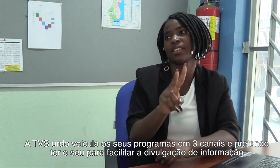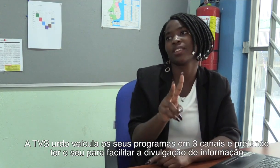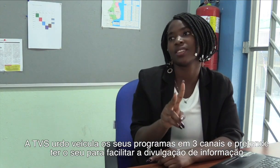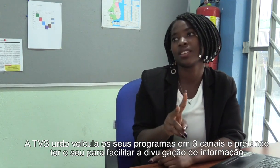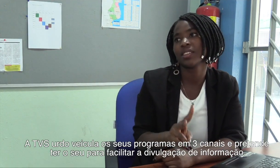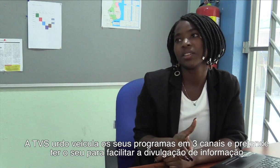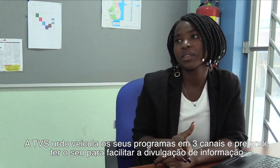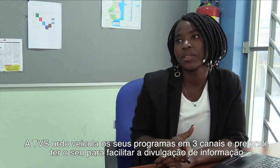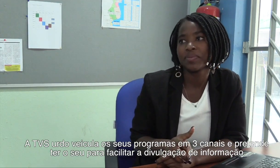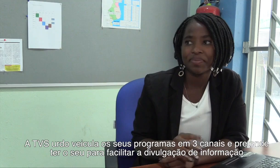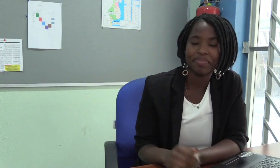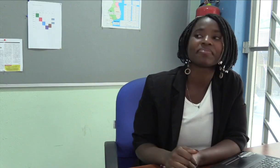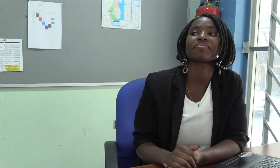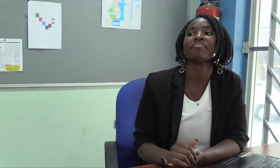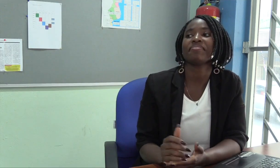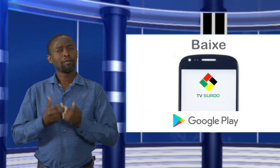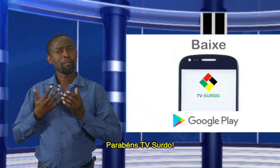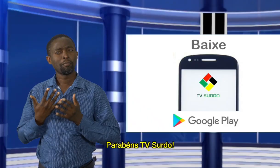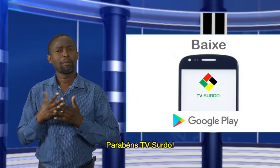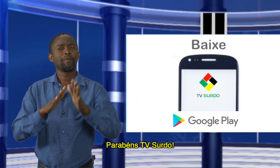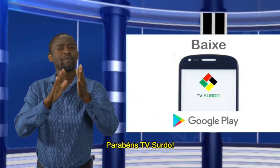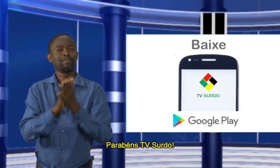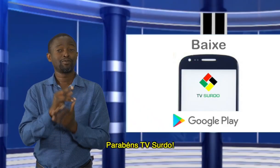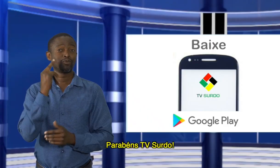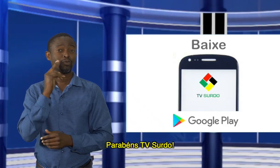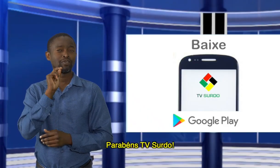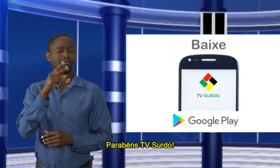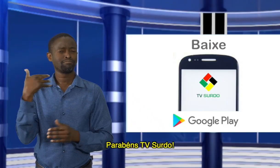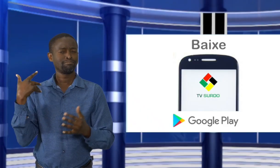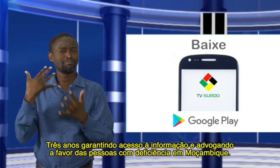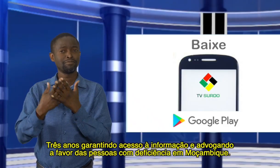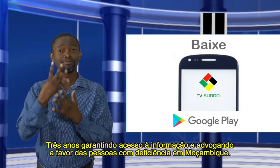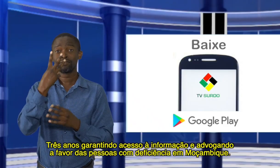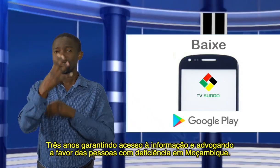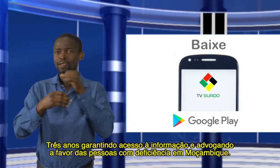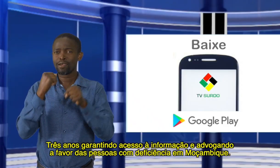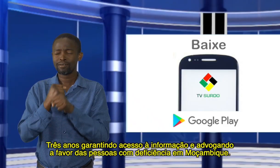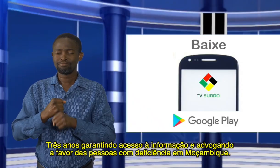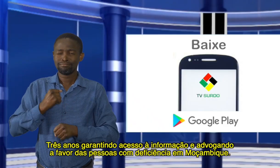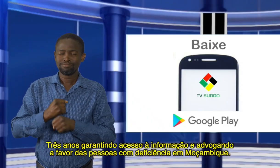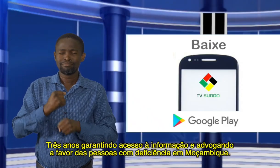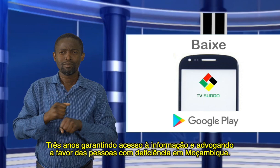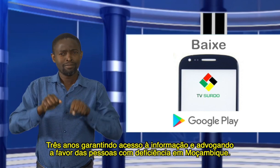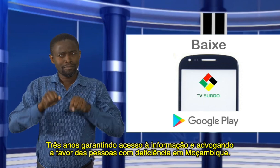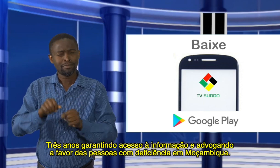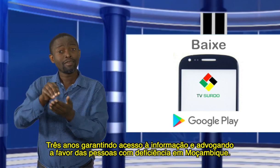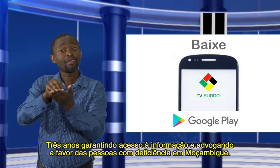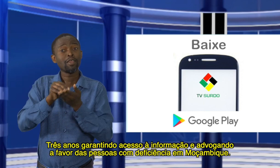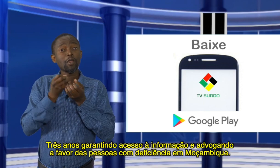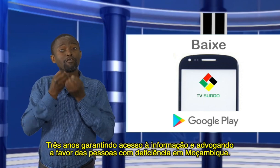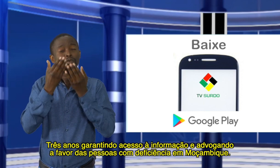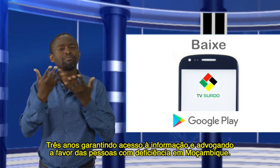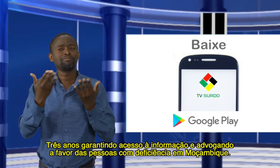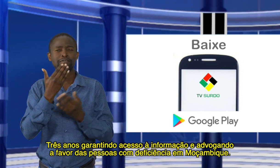ser um pouco fácil difundir a sua informação. Parabéns, TV surdo! Três anos garantindo acesso à